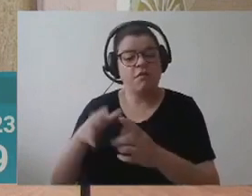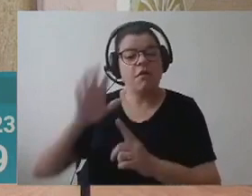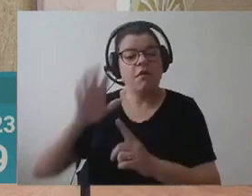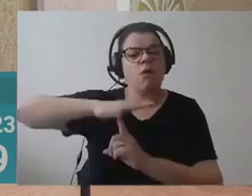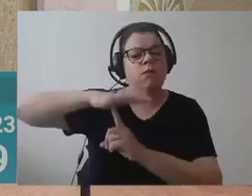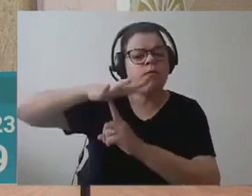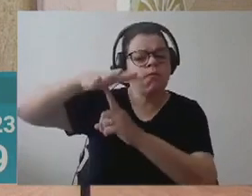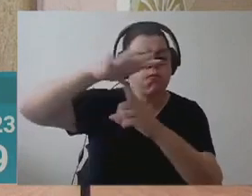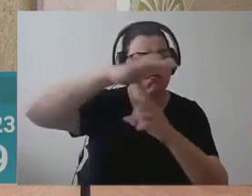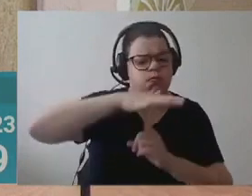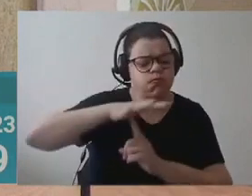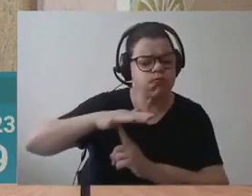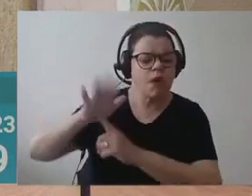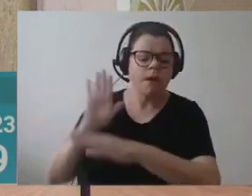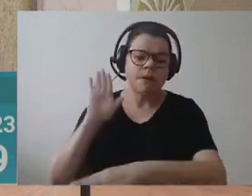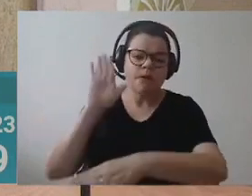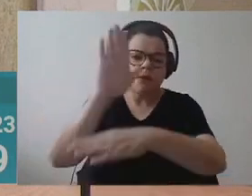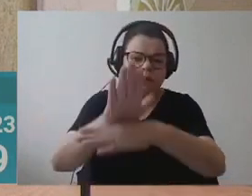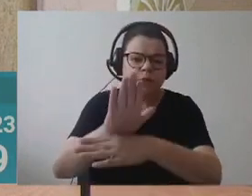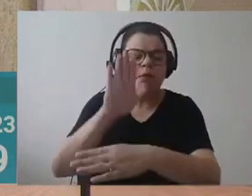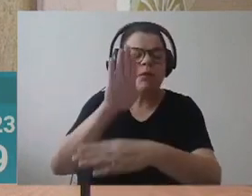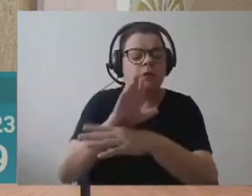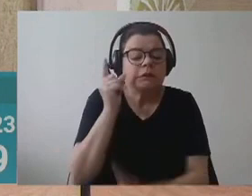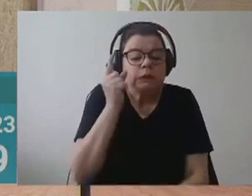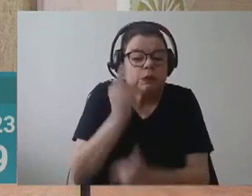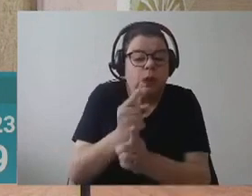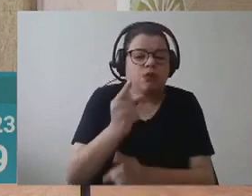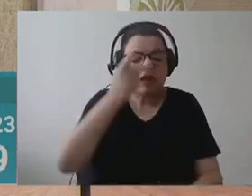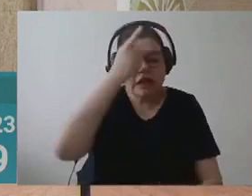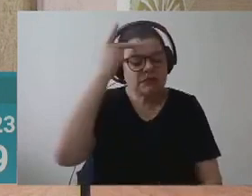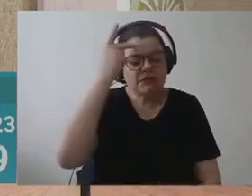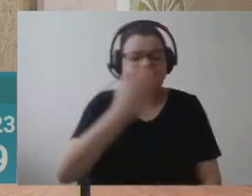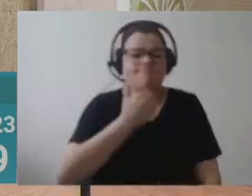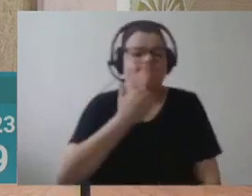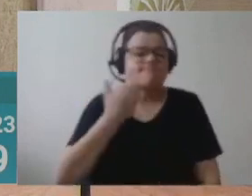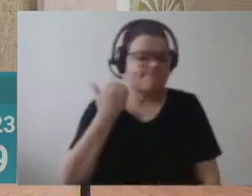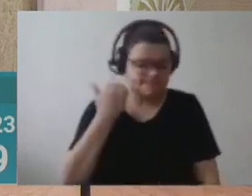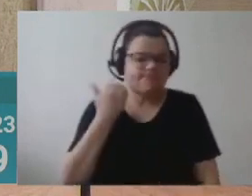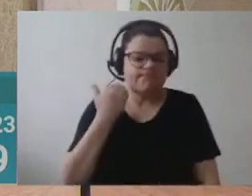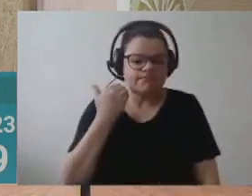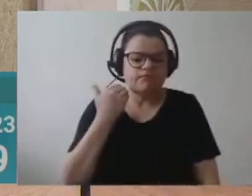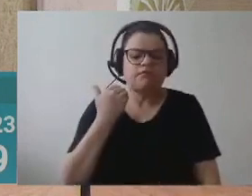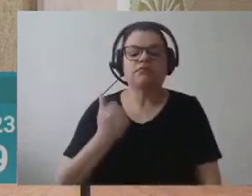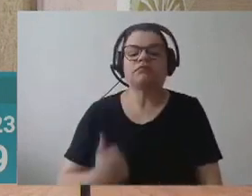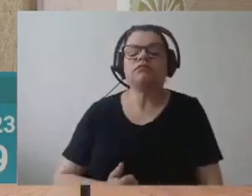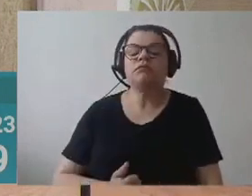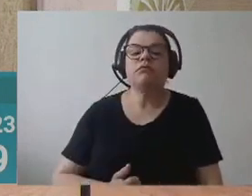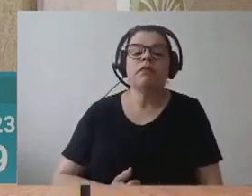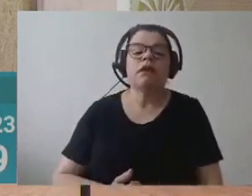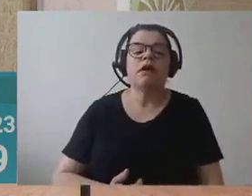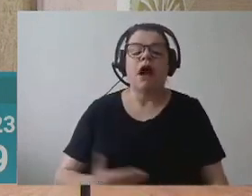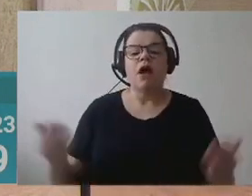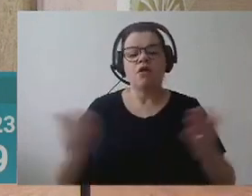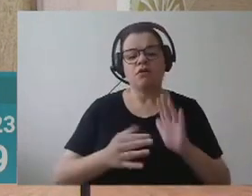tentar ainda encontrar esses corpos. Então, eu venho a esta casa hoje, até ia fazer uma sugestão, mas já fazendo a sugestão